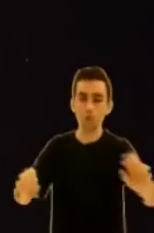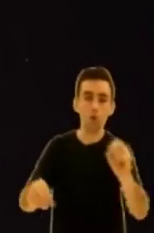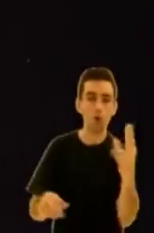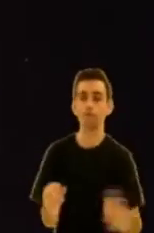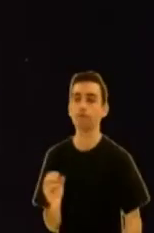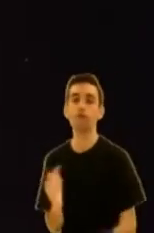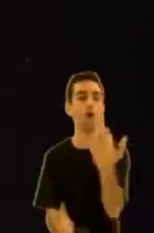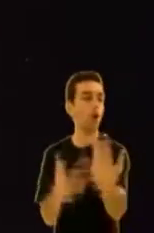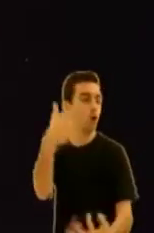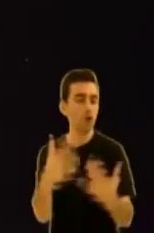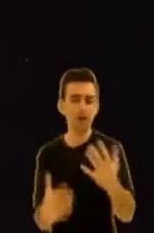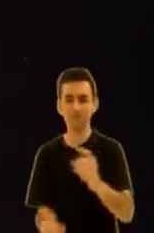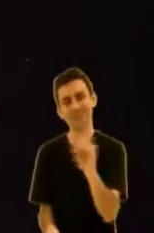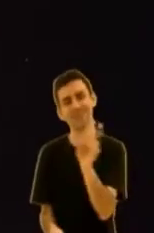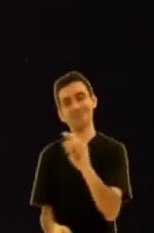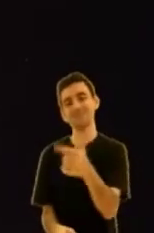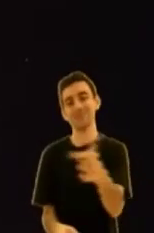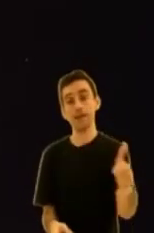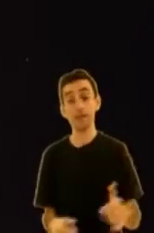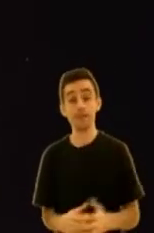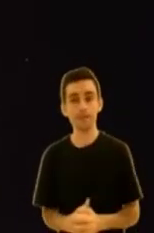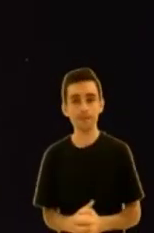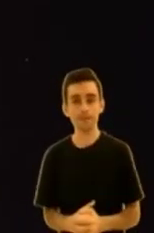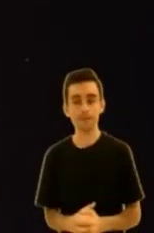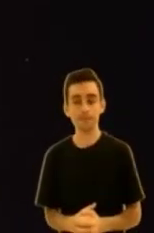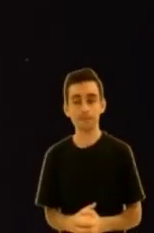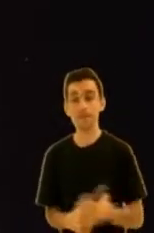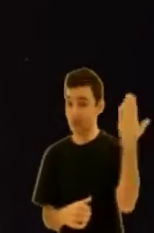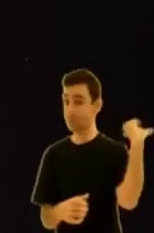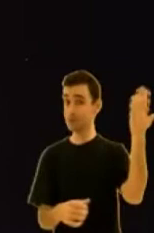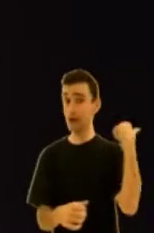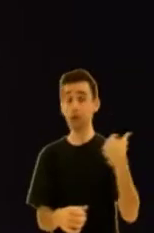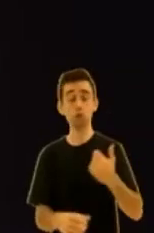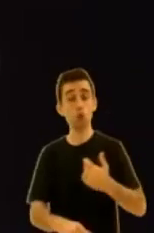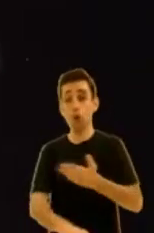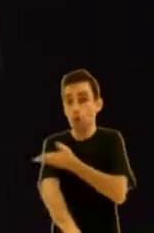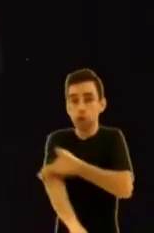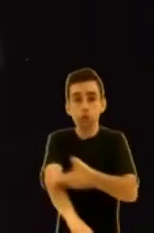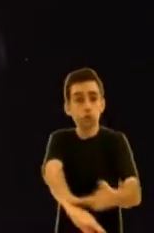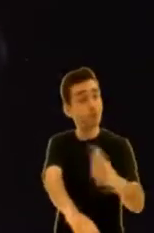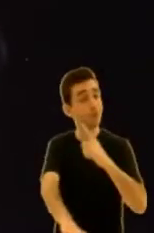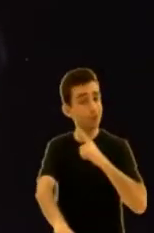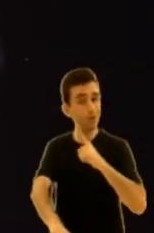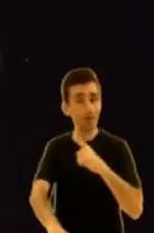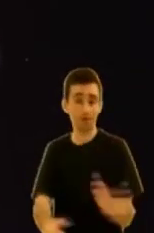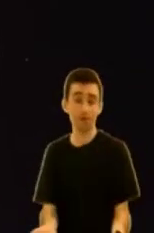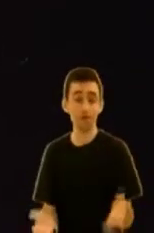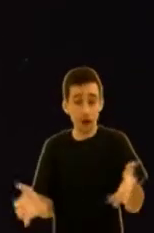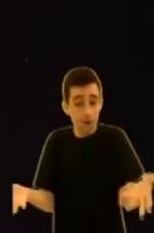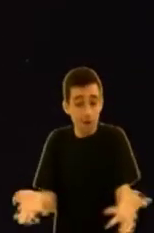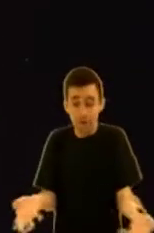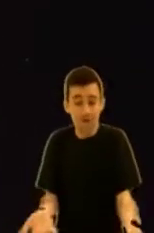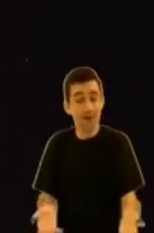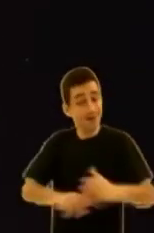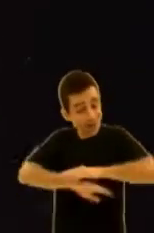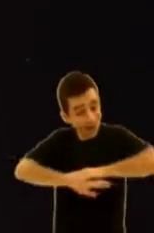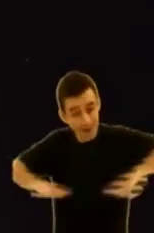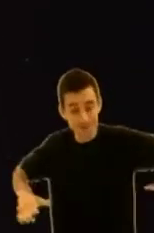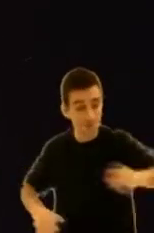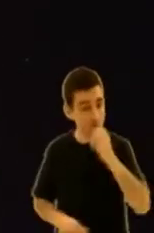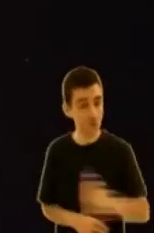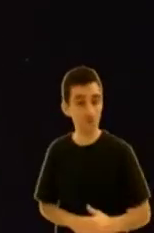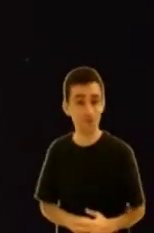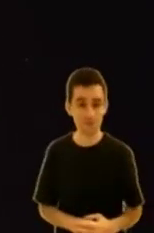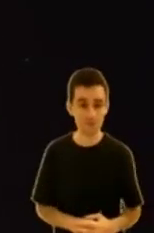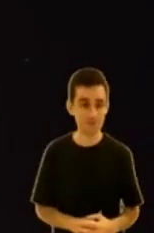no arquivo. E isso, infelizmente, era comum no nosso país. Eu vou fazer apenas mais